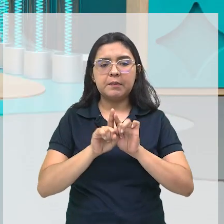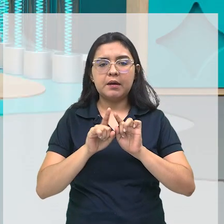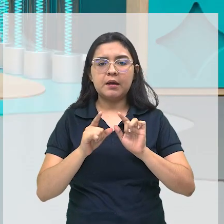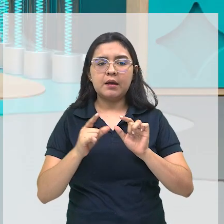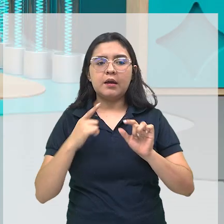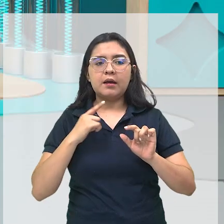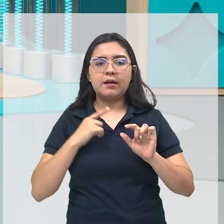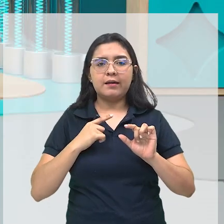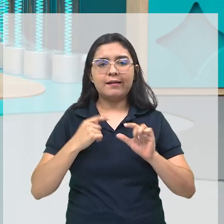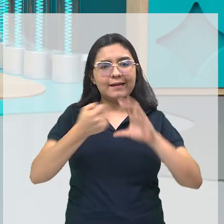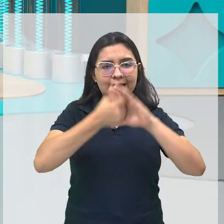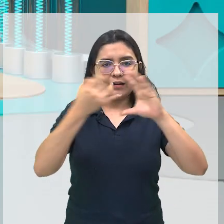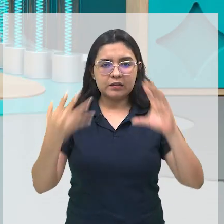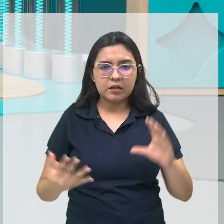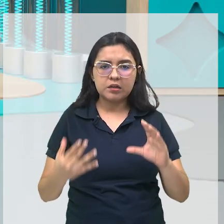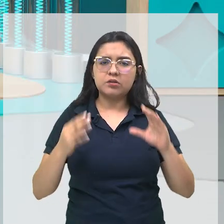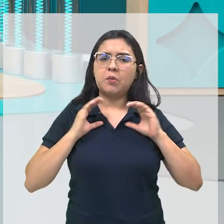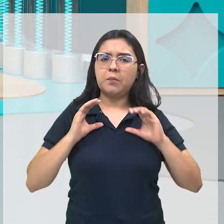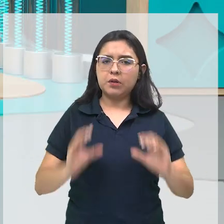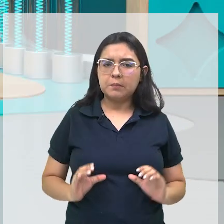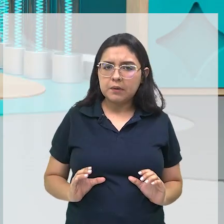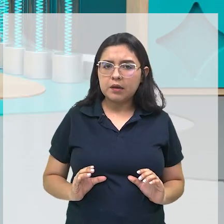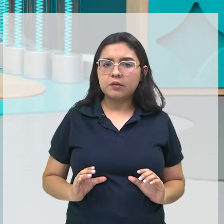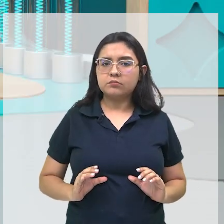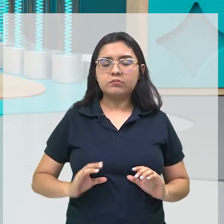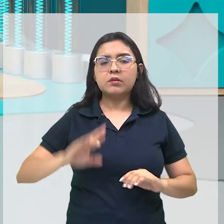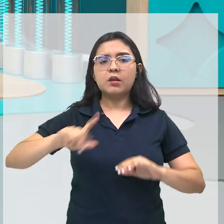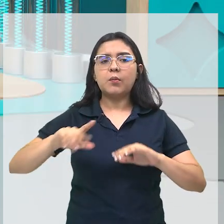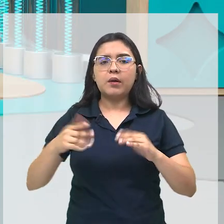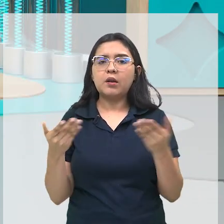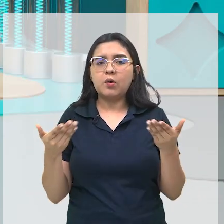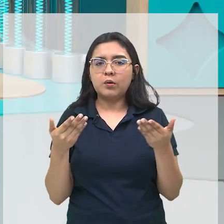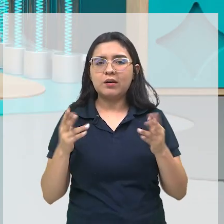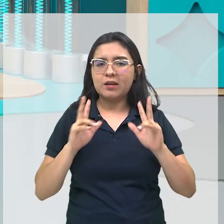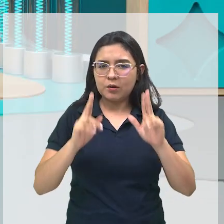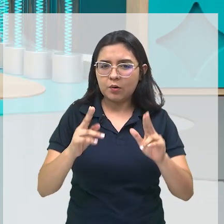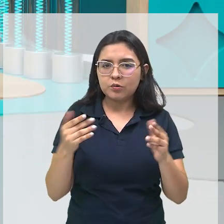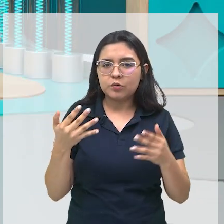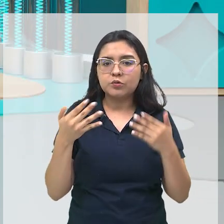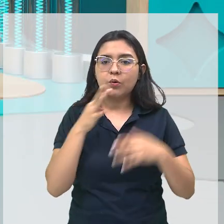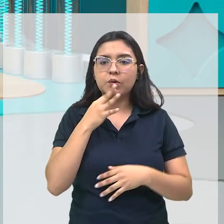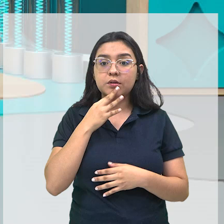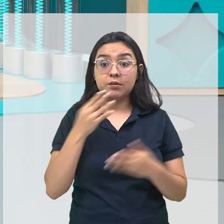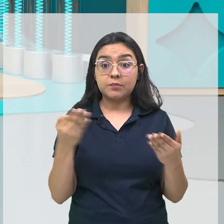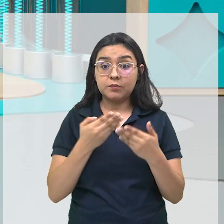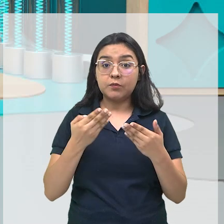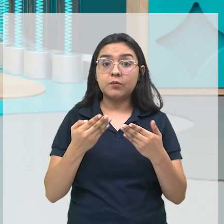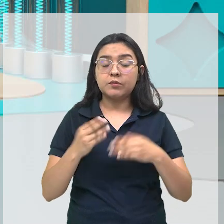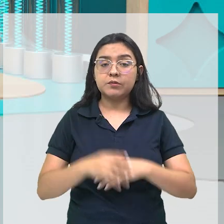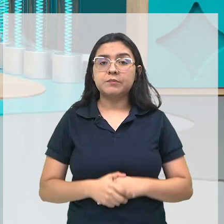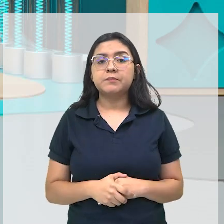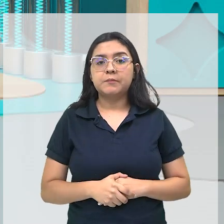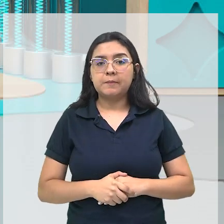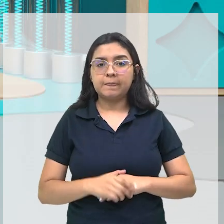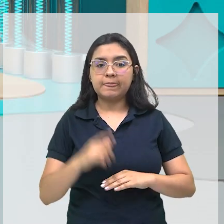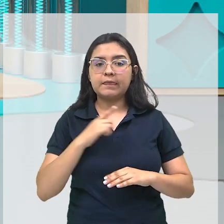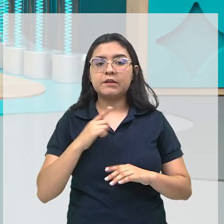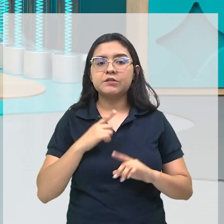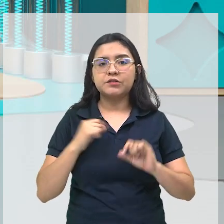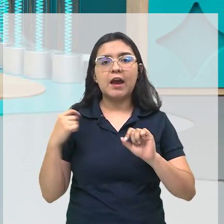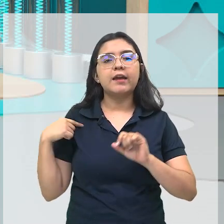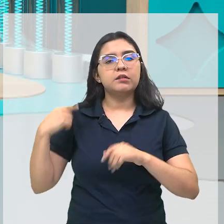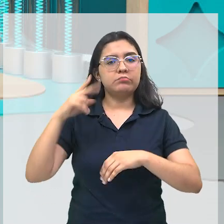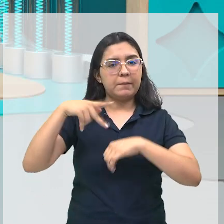refinados, mais requintados, a postura. Não era um balé como nós conhecemos hoje, mais contemporâneo. Isso aí já faz parte do